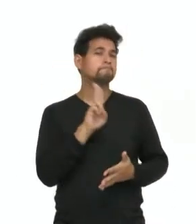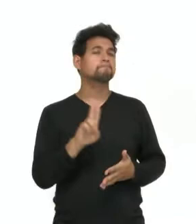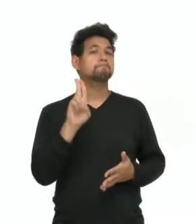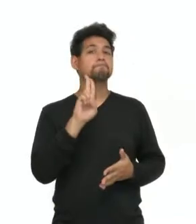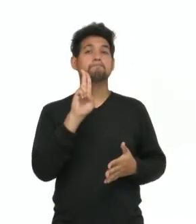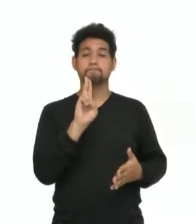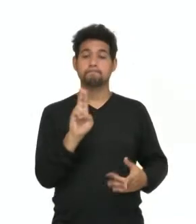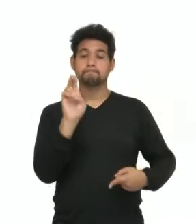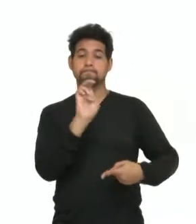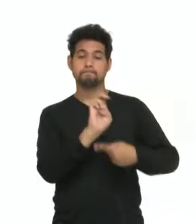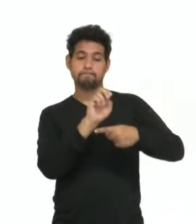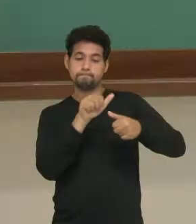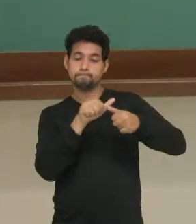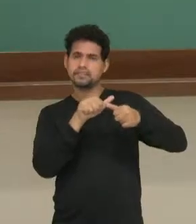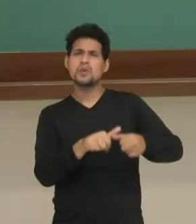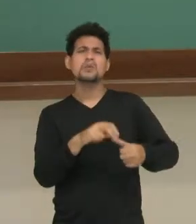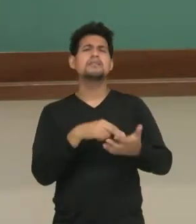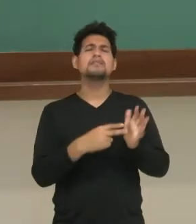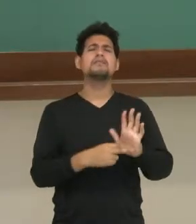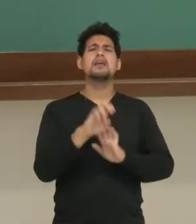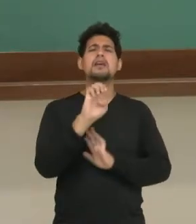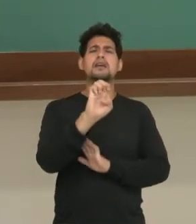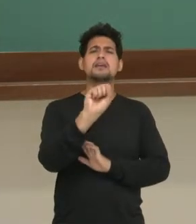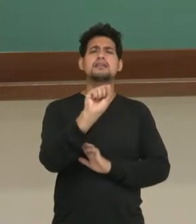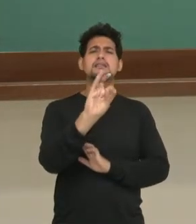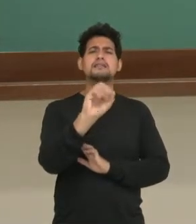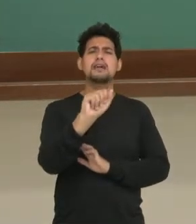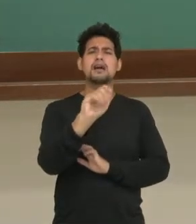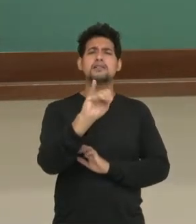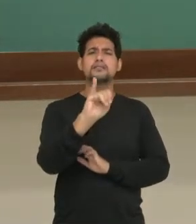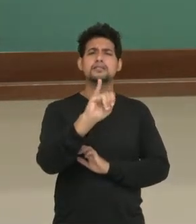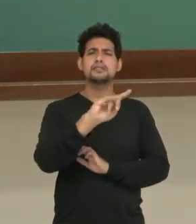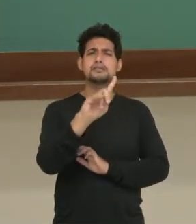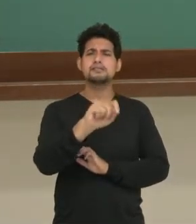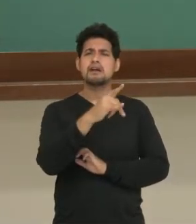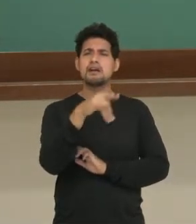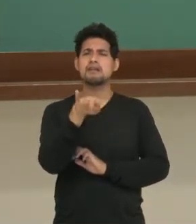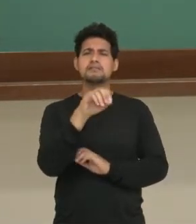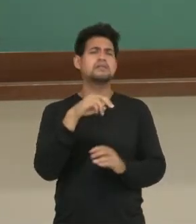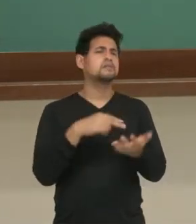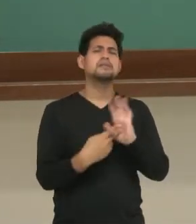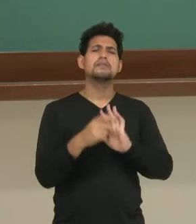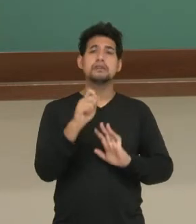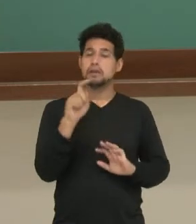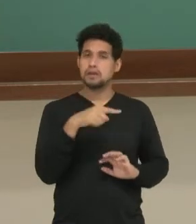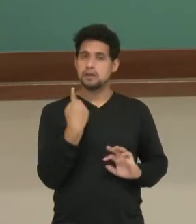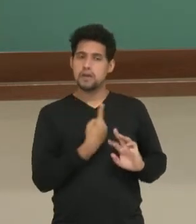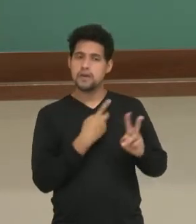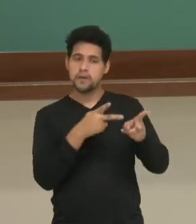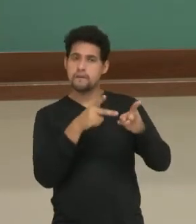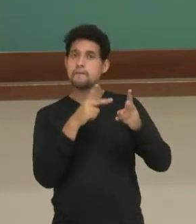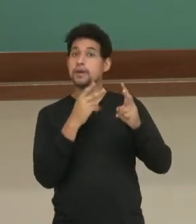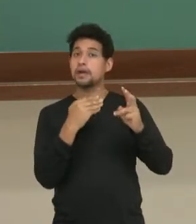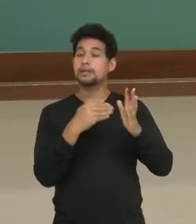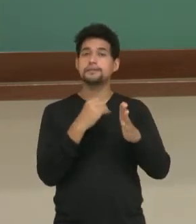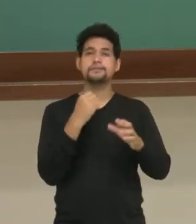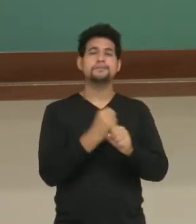estatização do petróleo. O que significa essa estatização do petróleo? Nós estamos percebendo que até